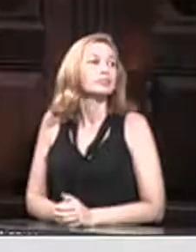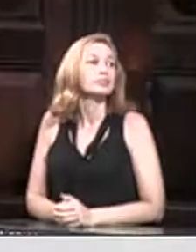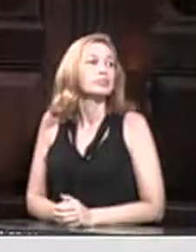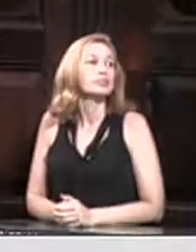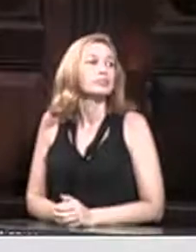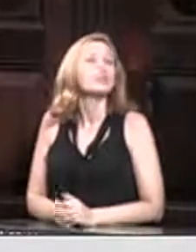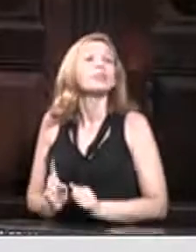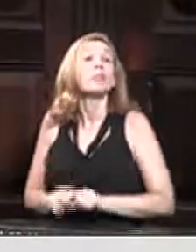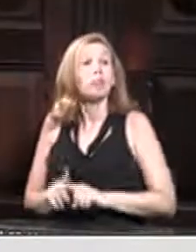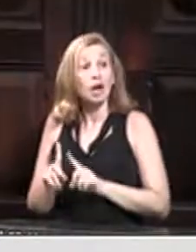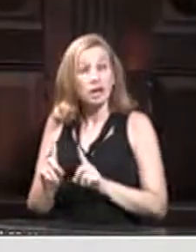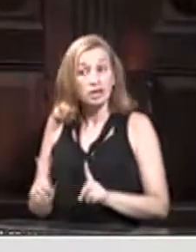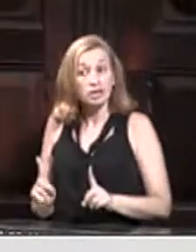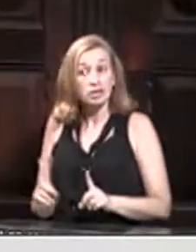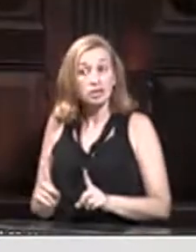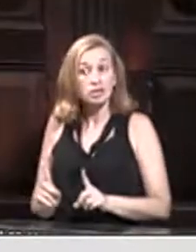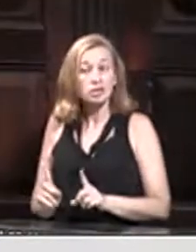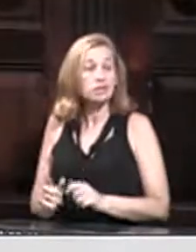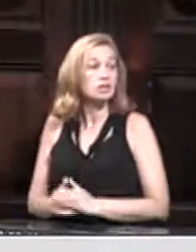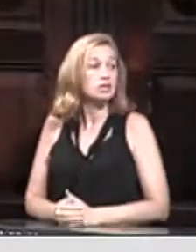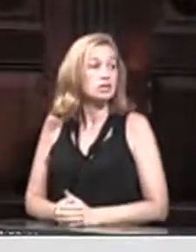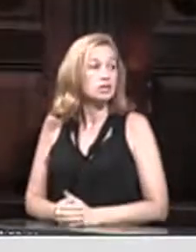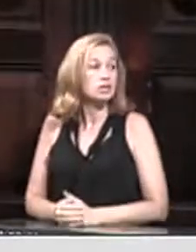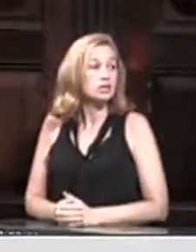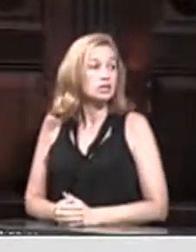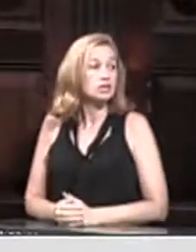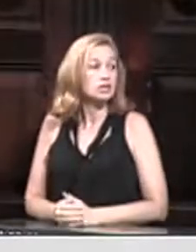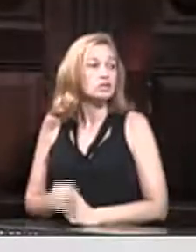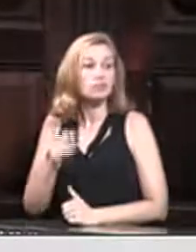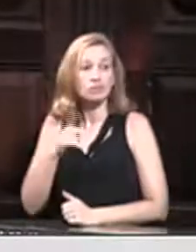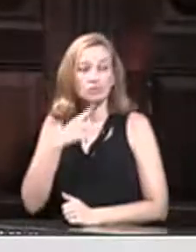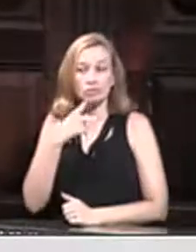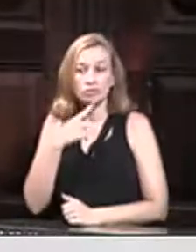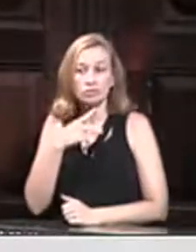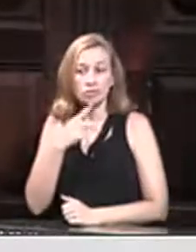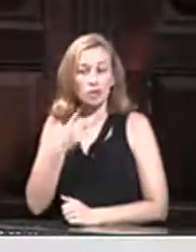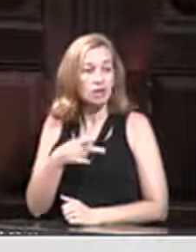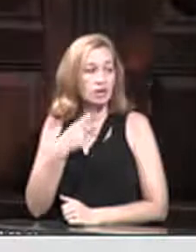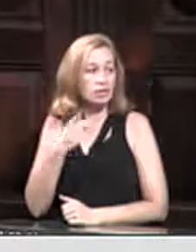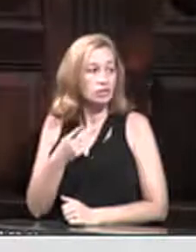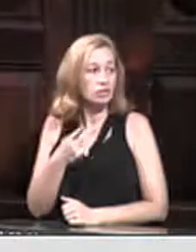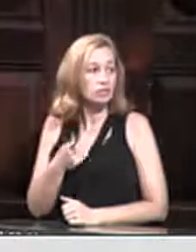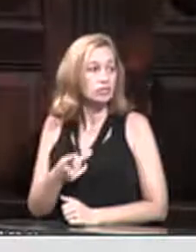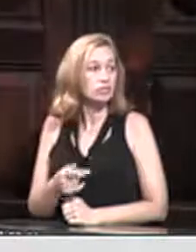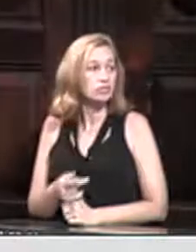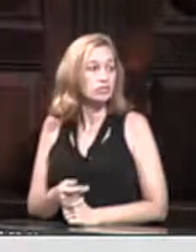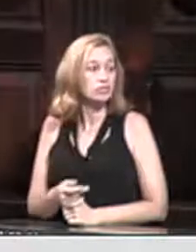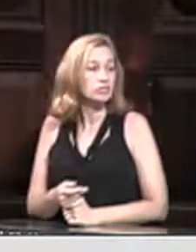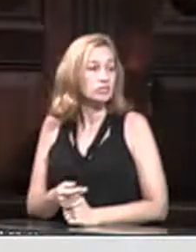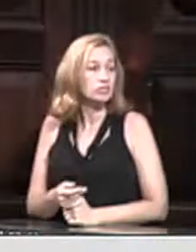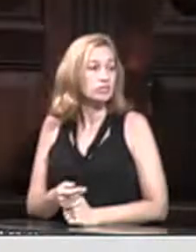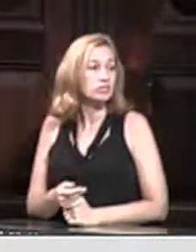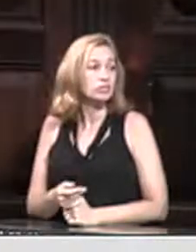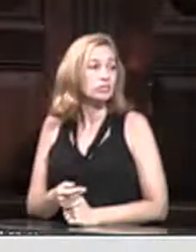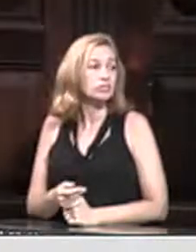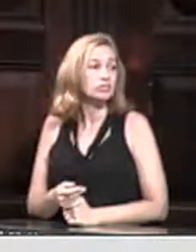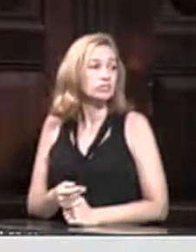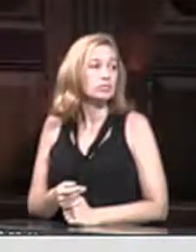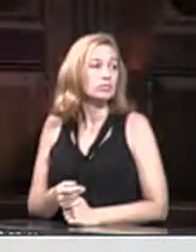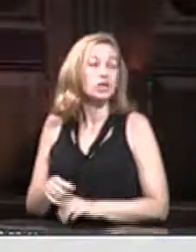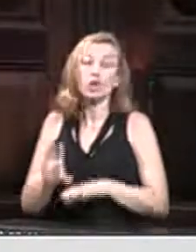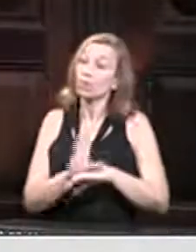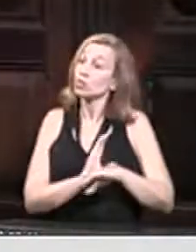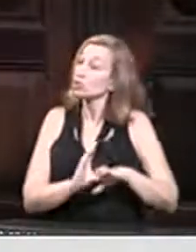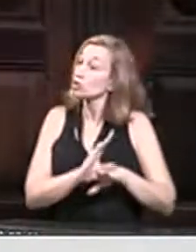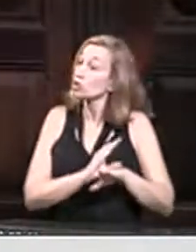Mas disse o ministro Luiz Roberto Barroso, falando da Constituição Federal,